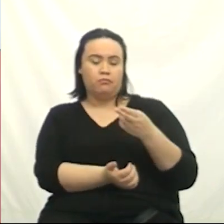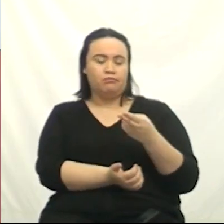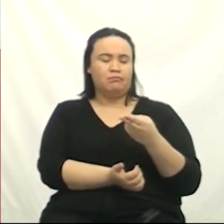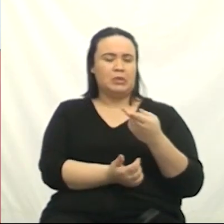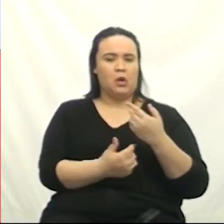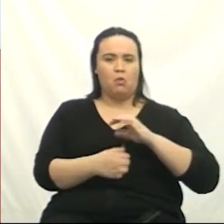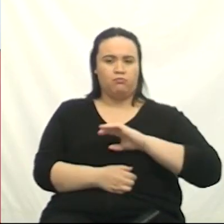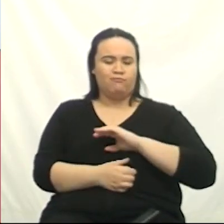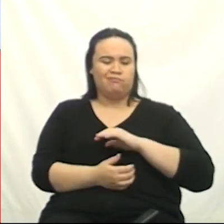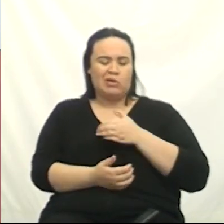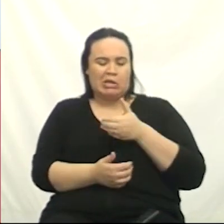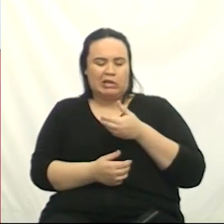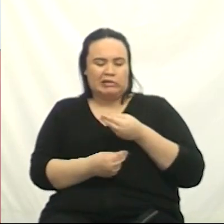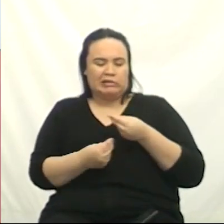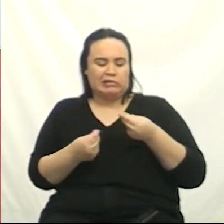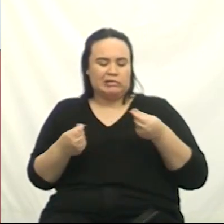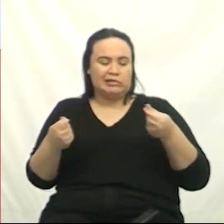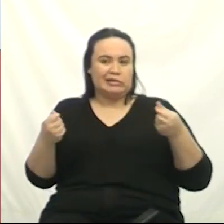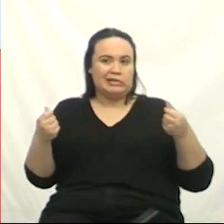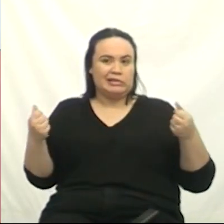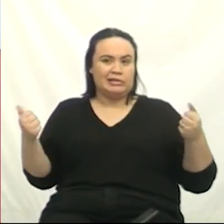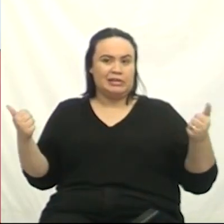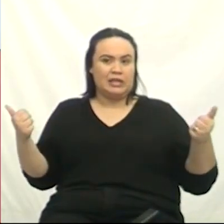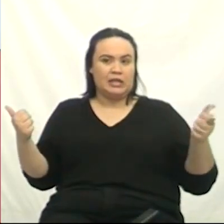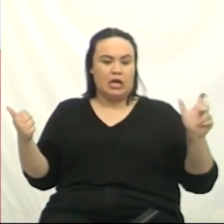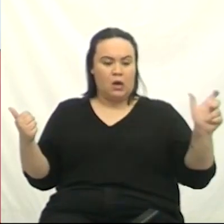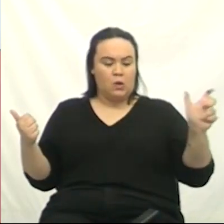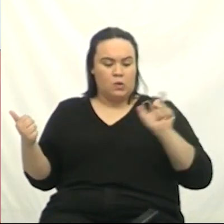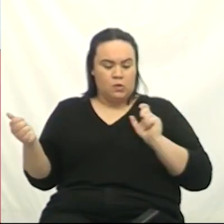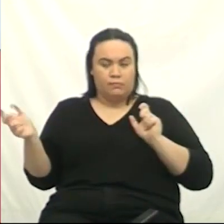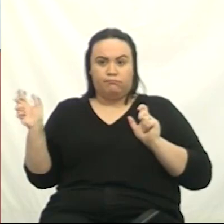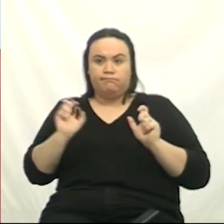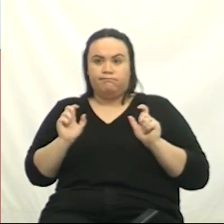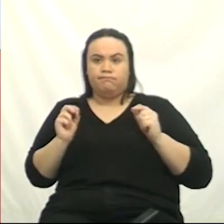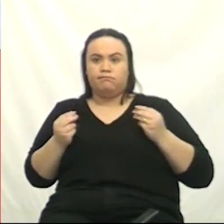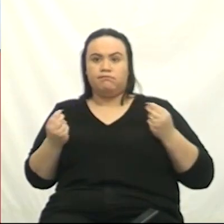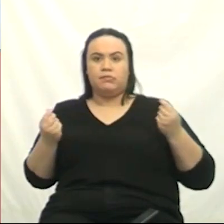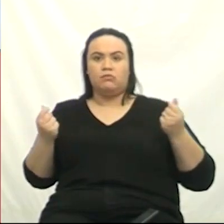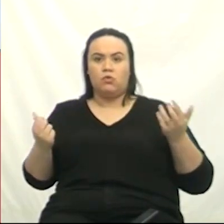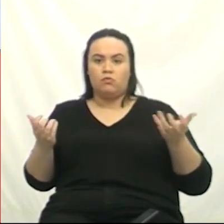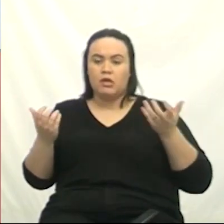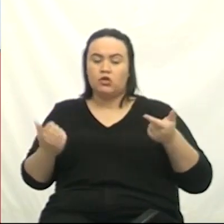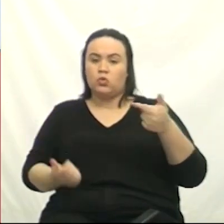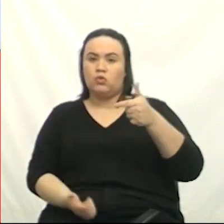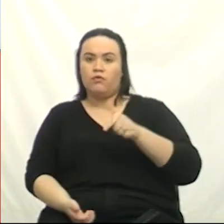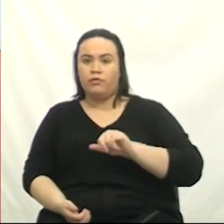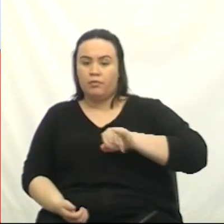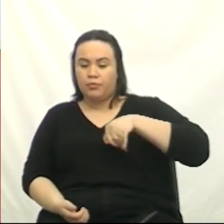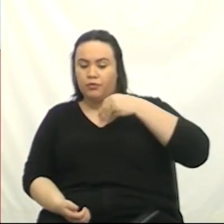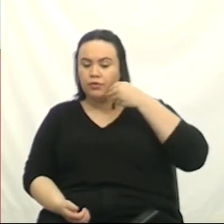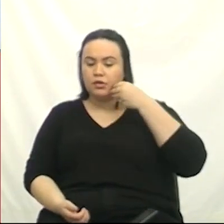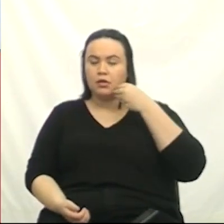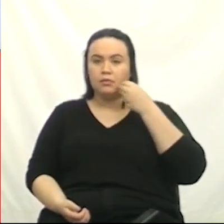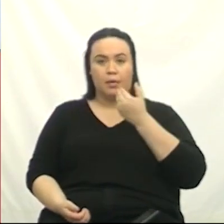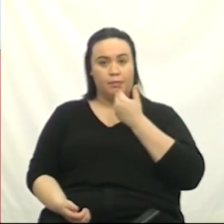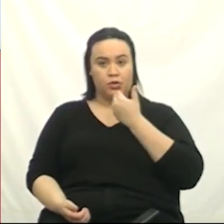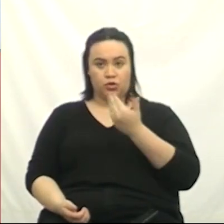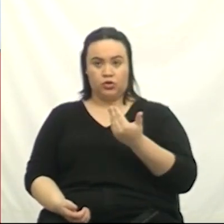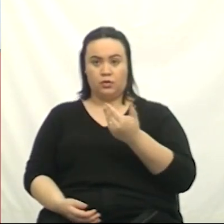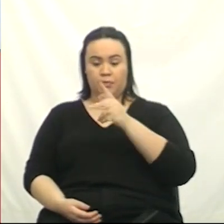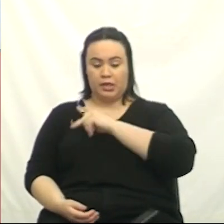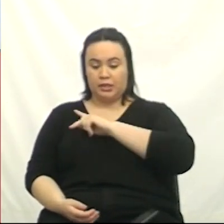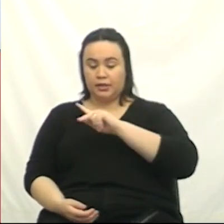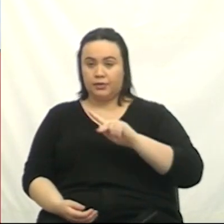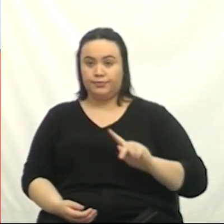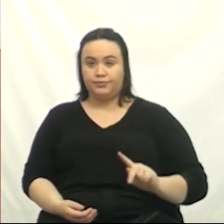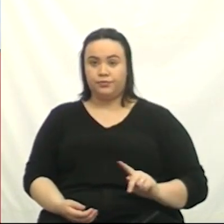e porque por ameaças muitas vezes que sofrem dentro de casa então eu queria mais uma vez aproveitar esse espaço para solicitar presidente para que